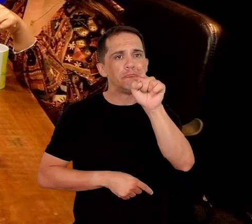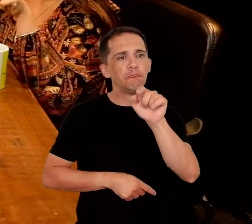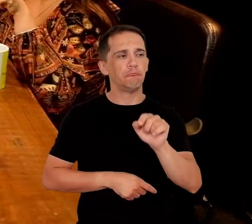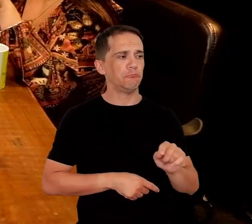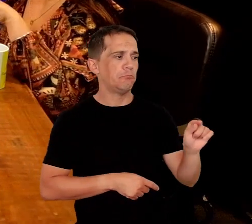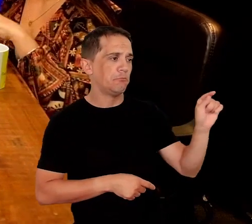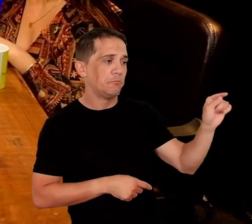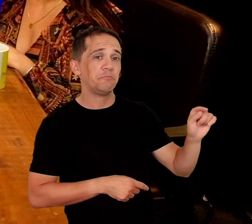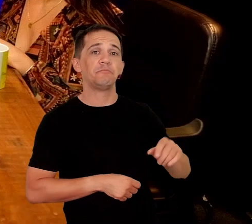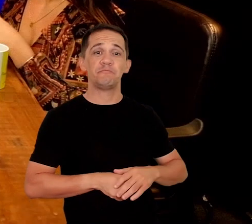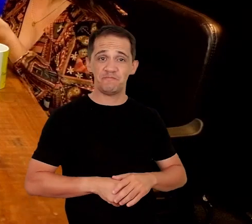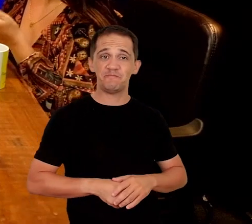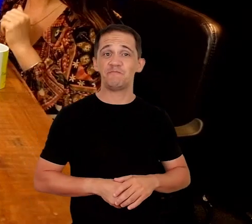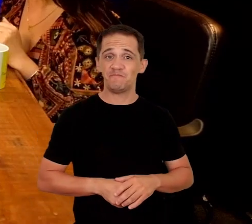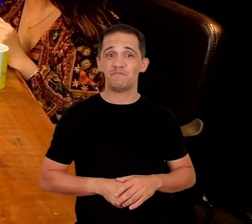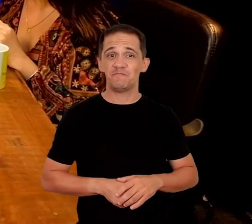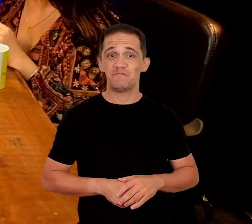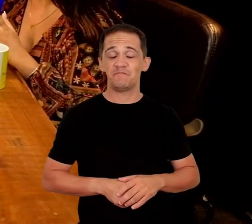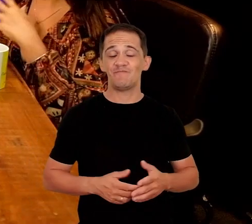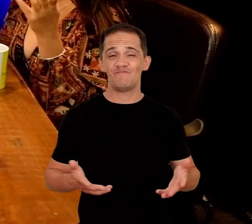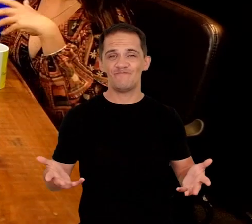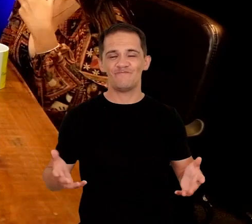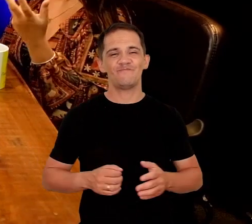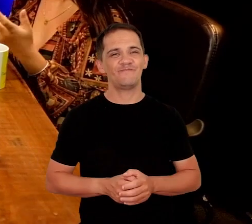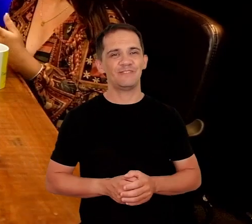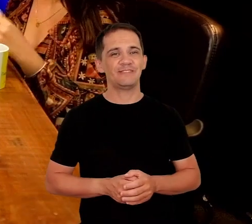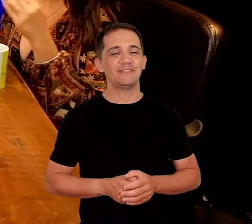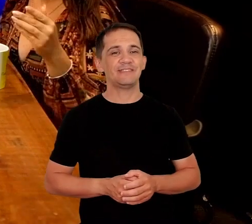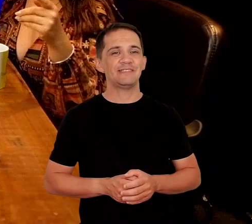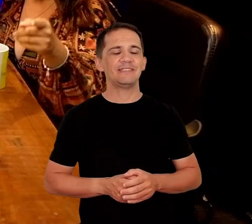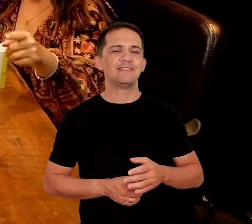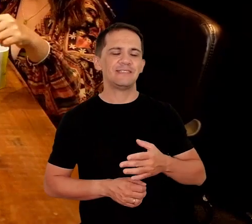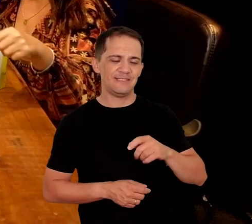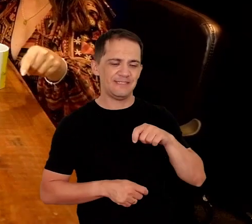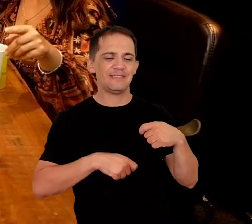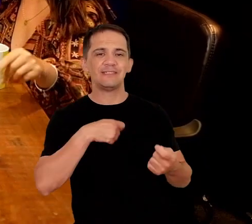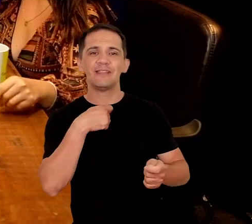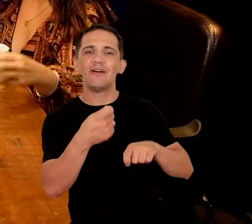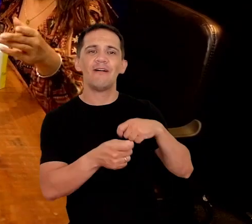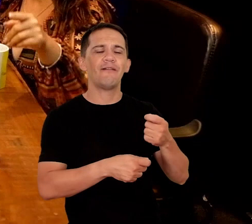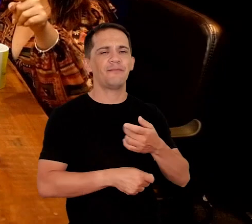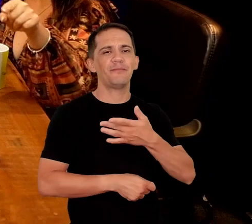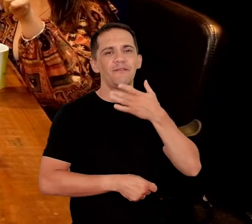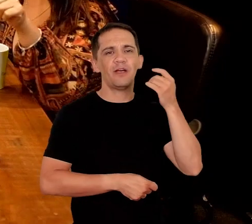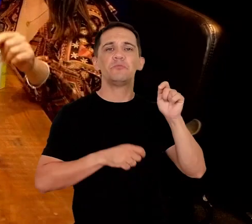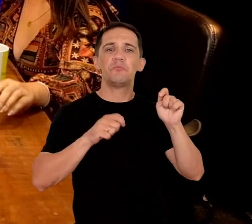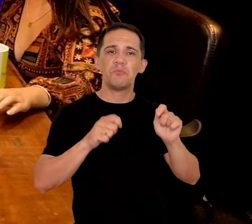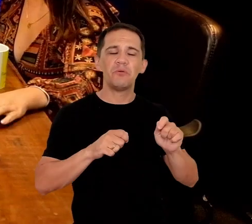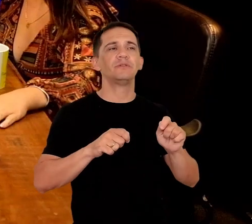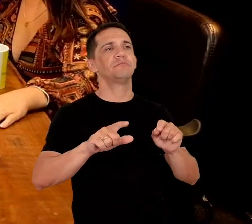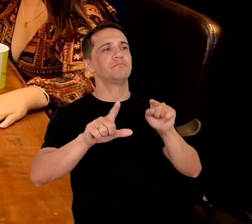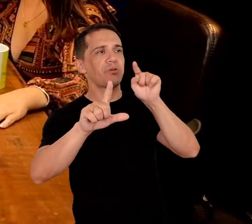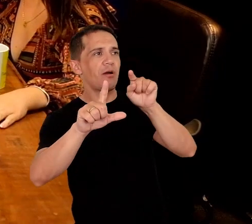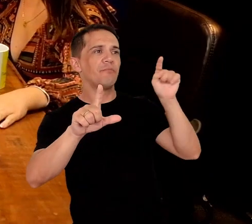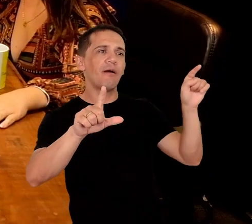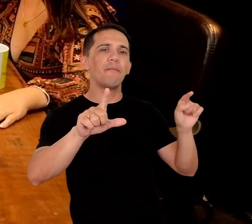banheiro, sair, né, tal. Mas se tivesse o sinal, ele poderia fazer em qualquer lugar, não Sim. precisaria até a parede lá e apontar, né? E